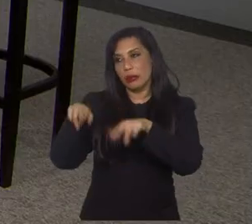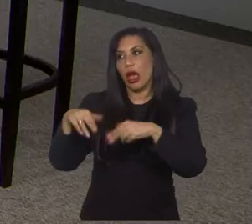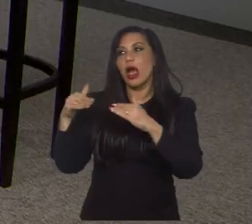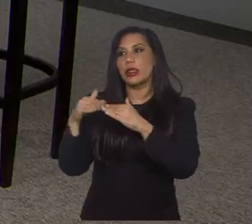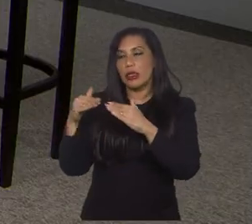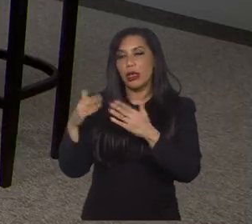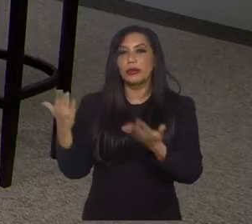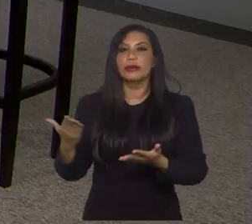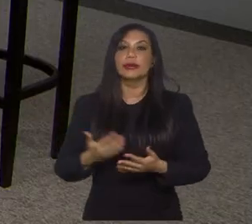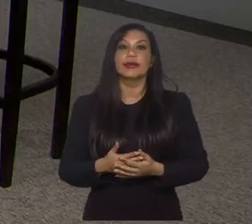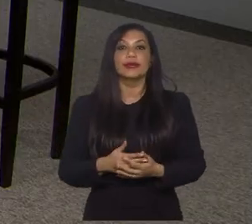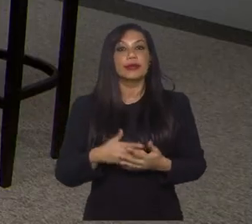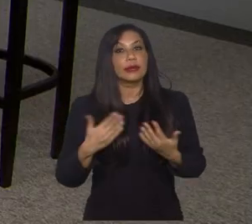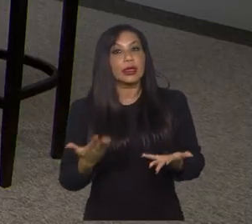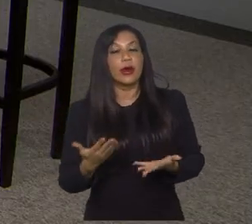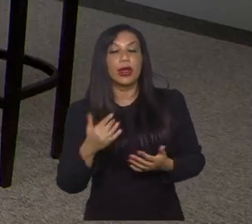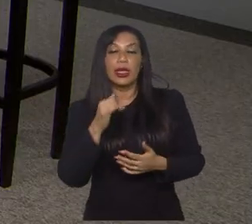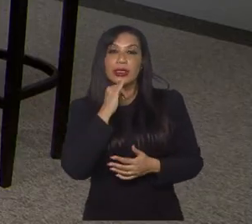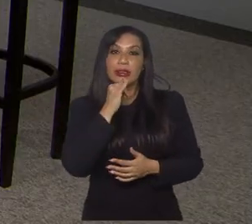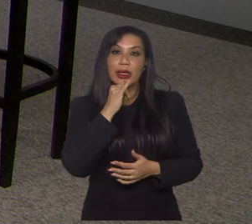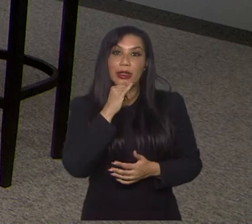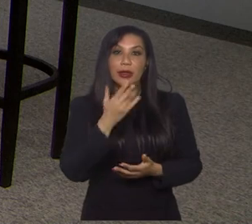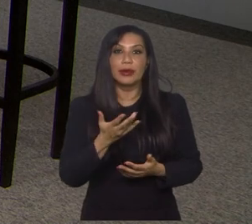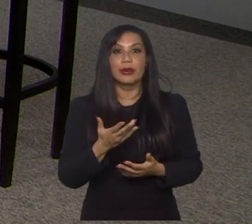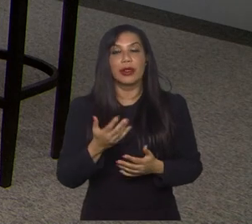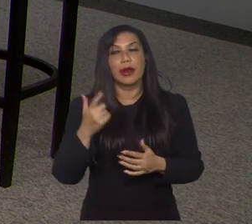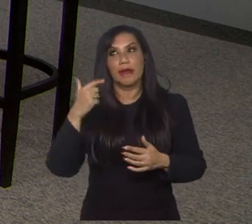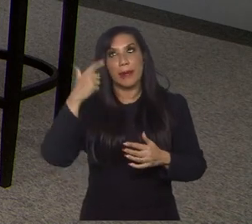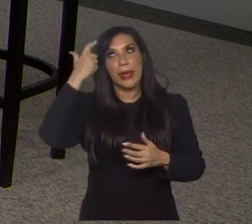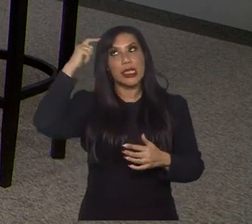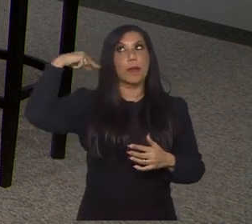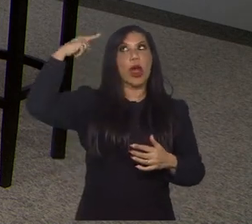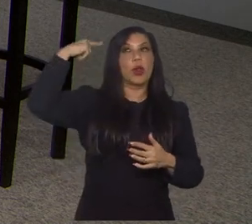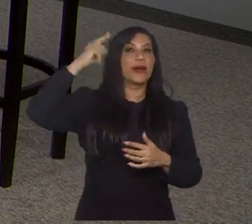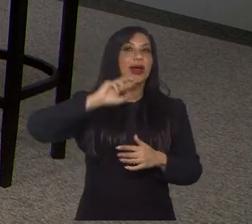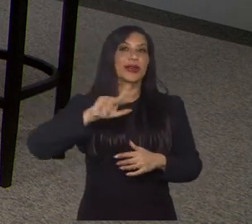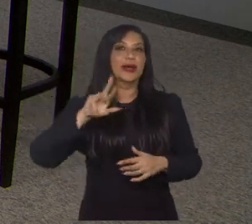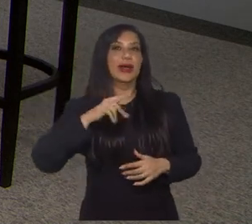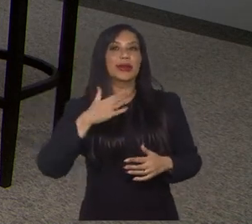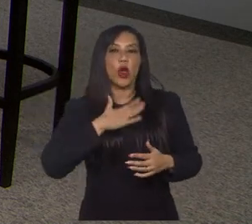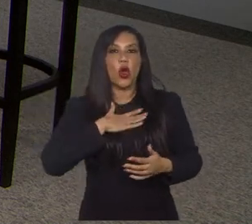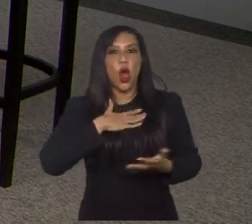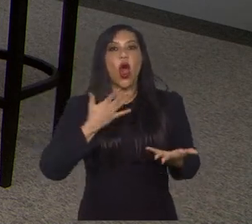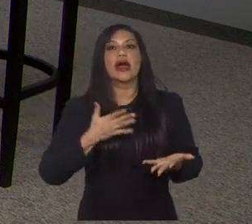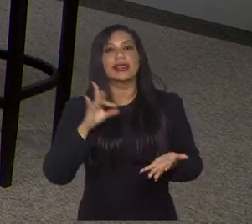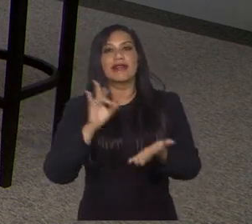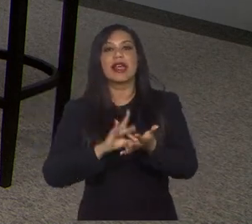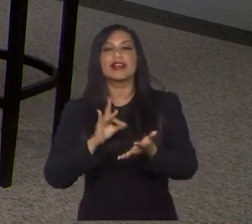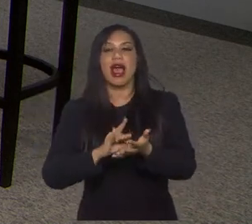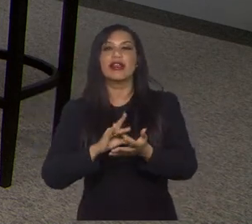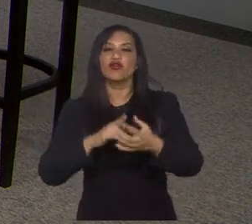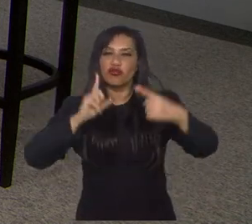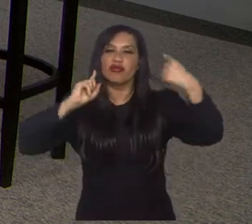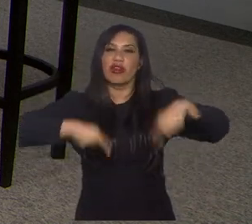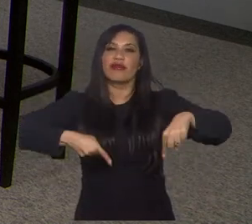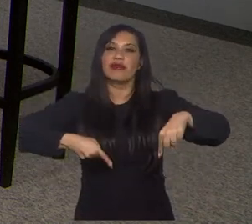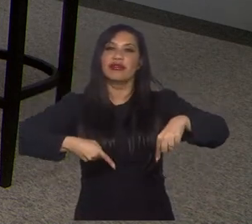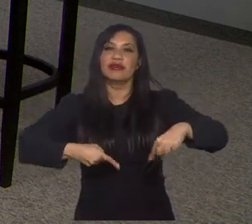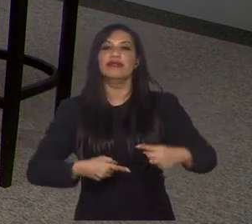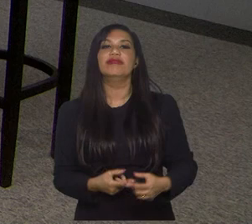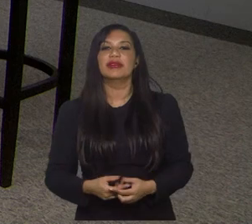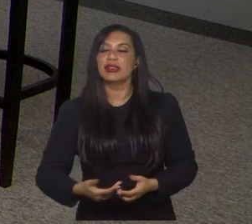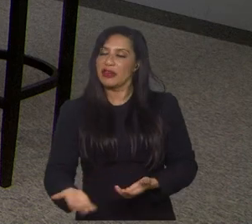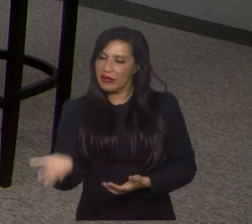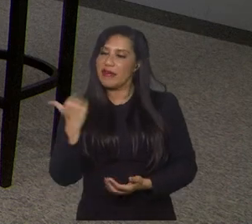Não pode. É, embora, né? E aí eu vou ser taxada de doida. Porque eu gosto de pegar logo o maior desafio no começo. Que vem